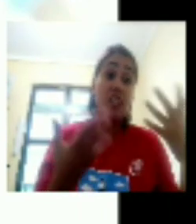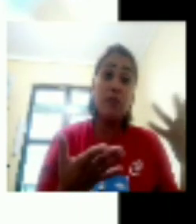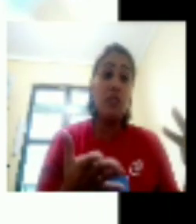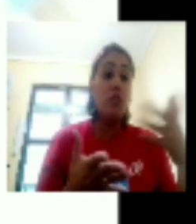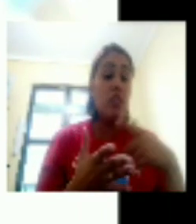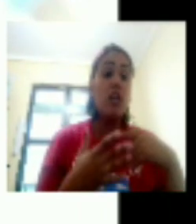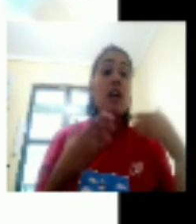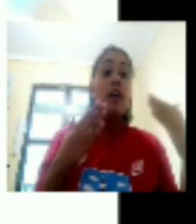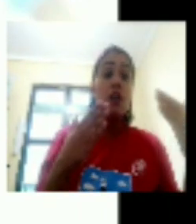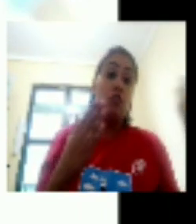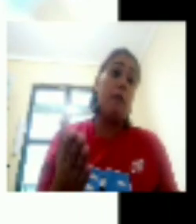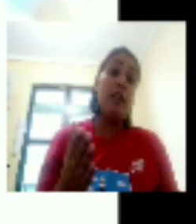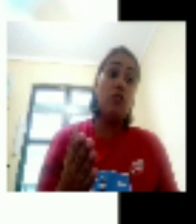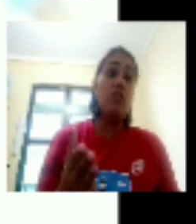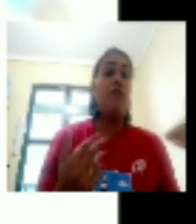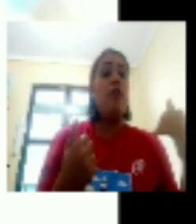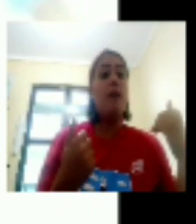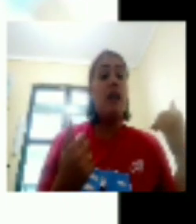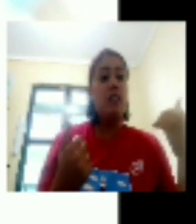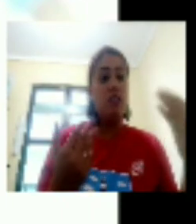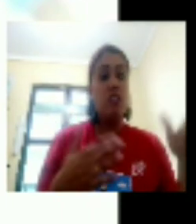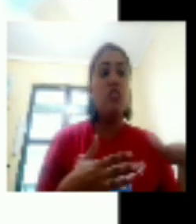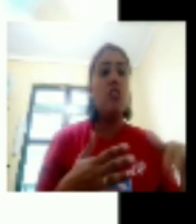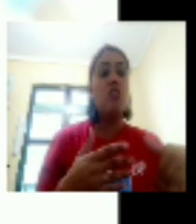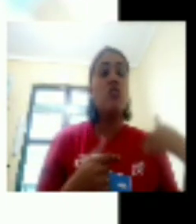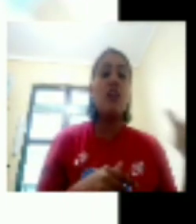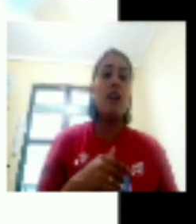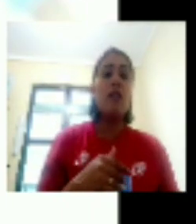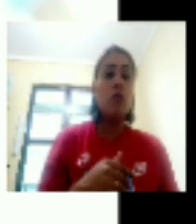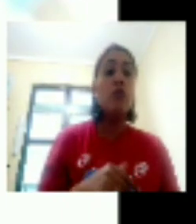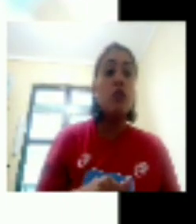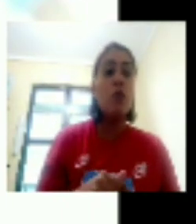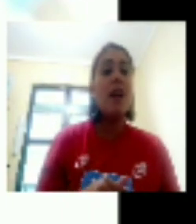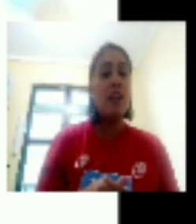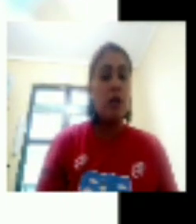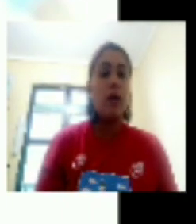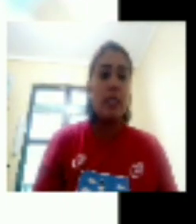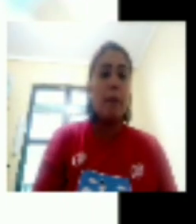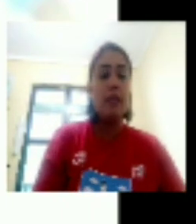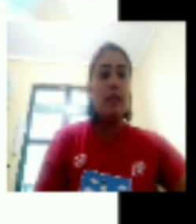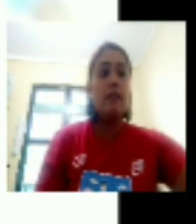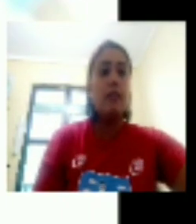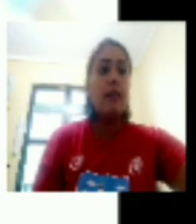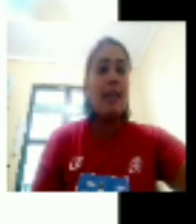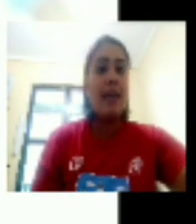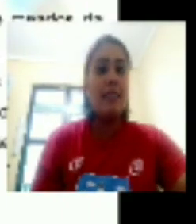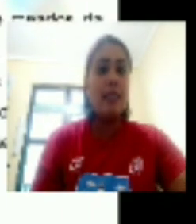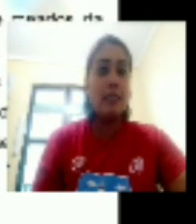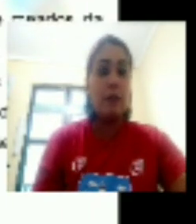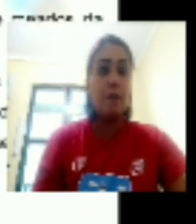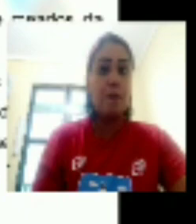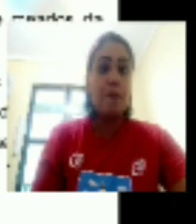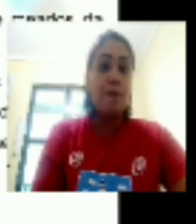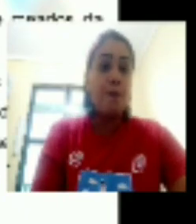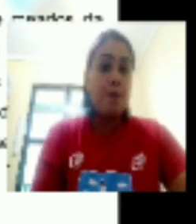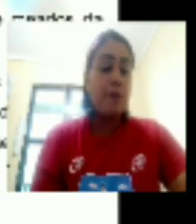E tinha aquelas pessoas que, trabalhadores informais, indigentes, que aí continuariam a depender de